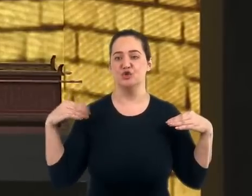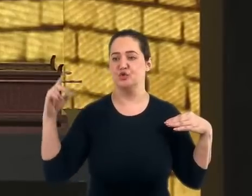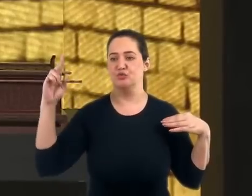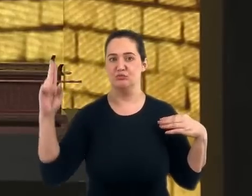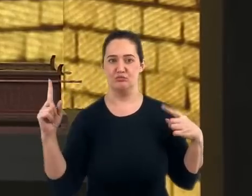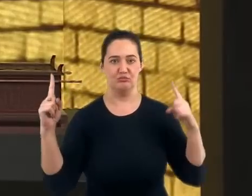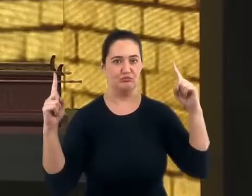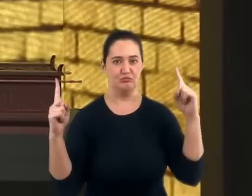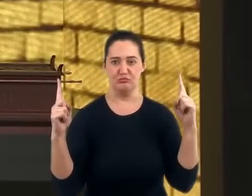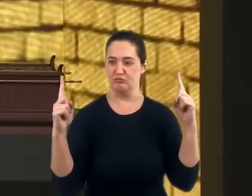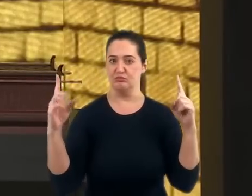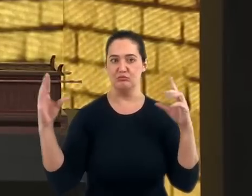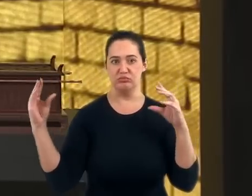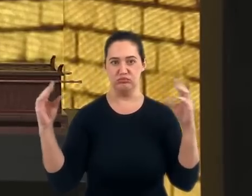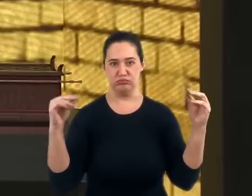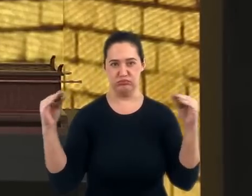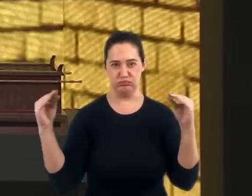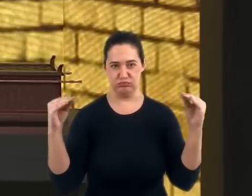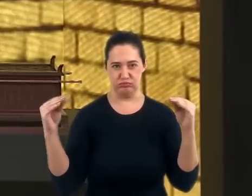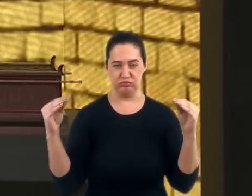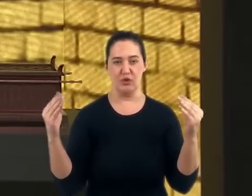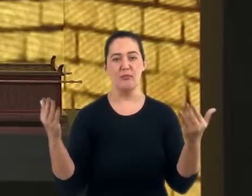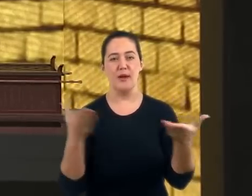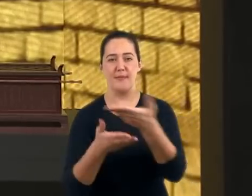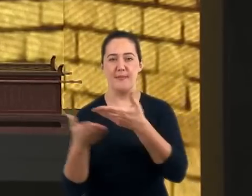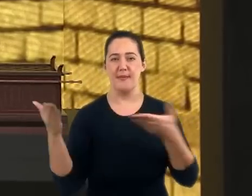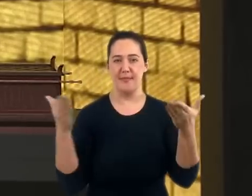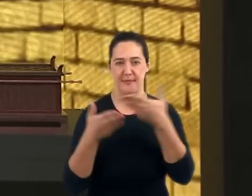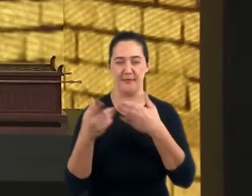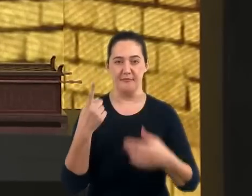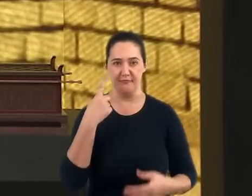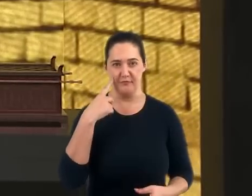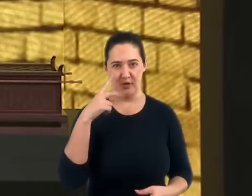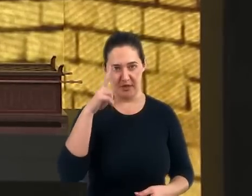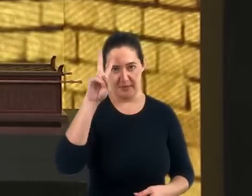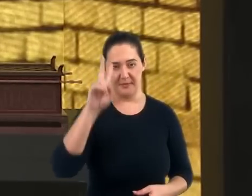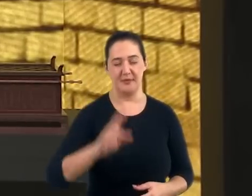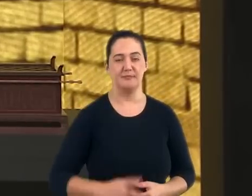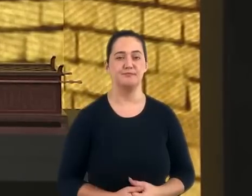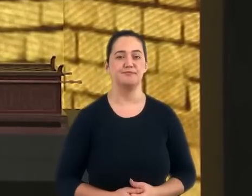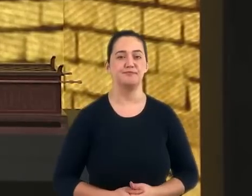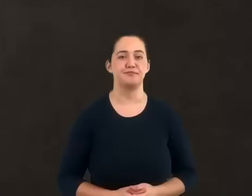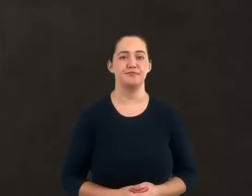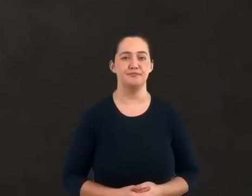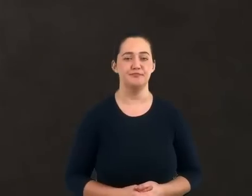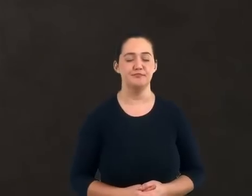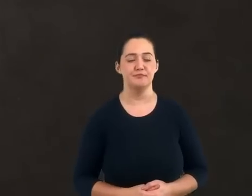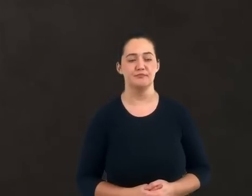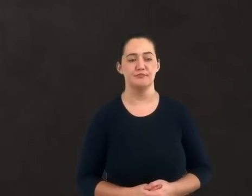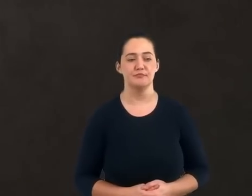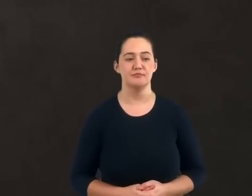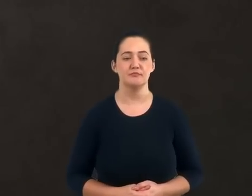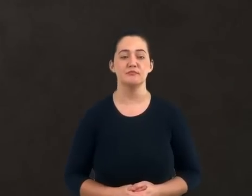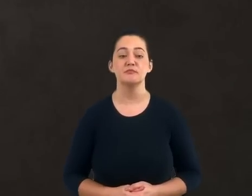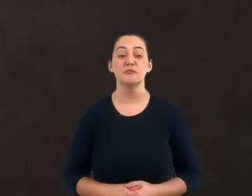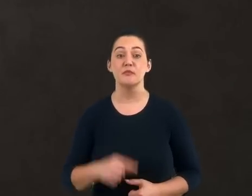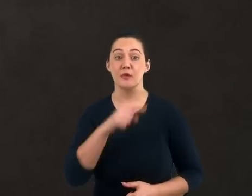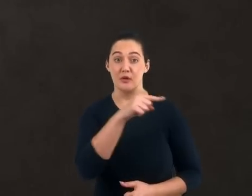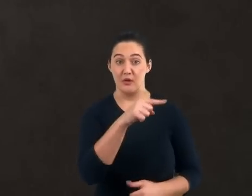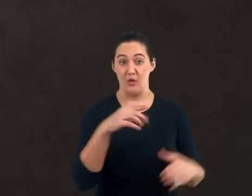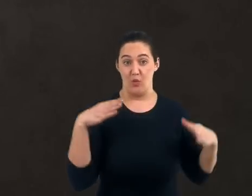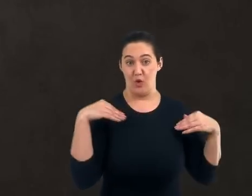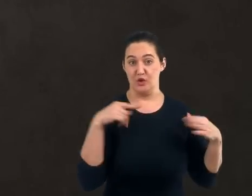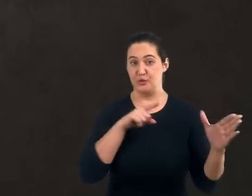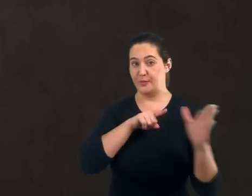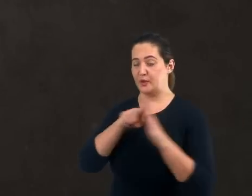seres celestiais. Eu vou ler novamente apenas para você lembrar daquele diálogo que eu já mostrei em programas anteriores. Quanto tempo durará